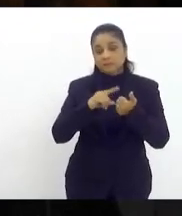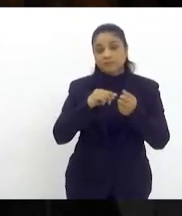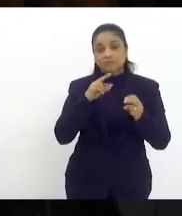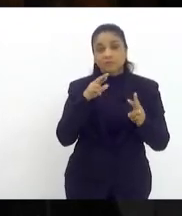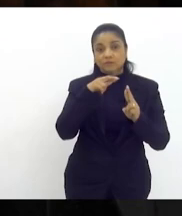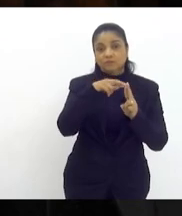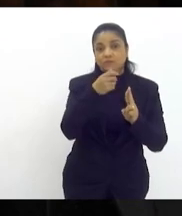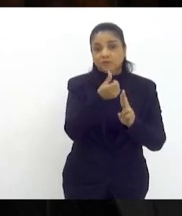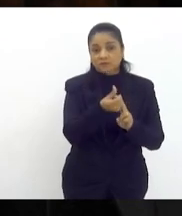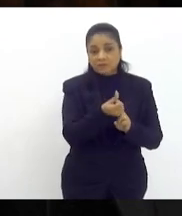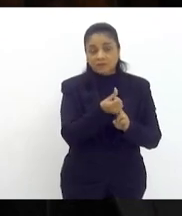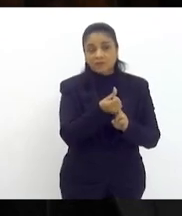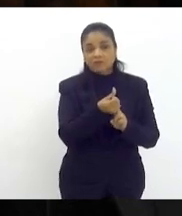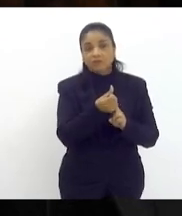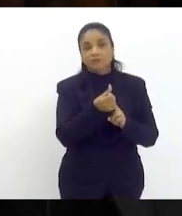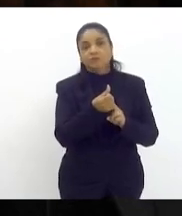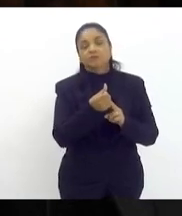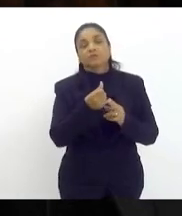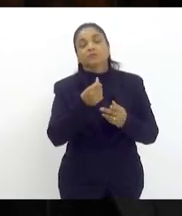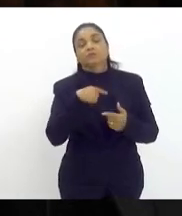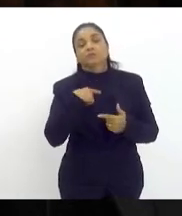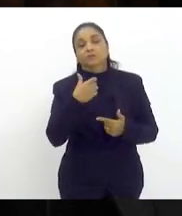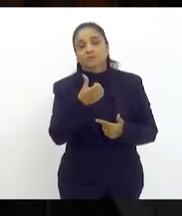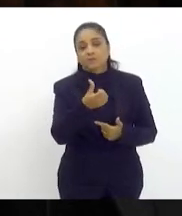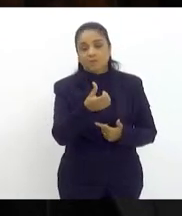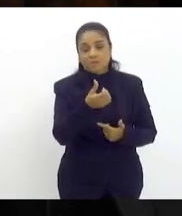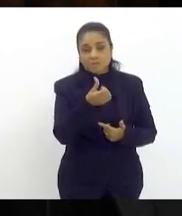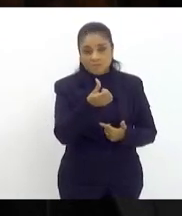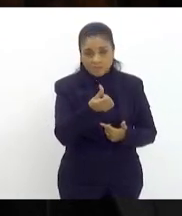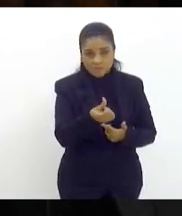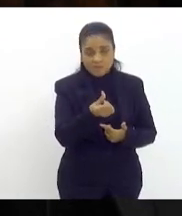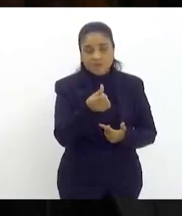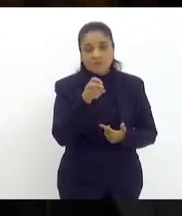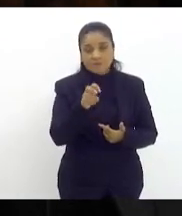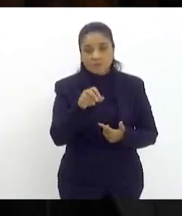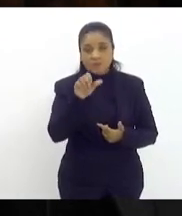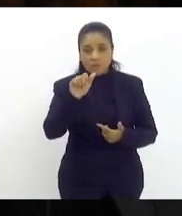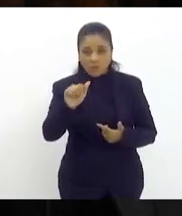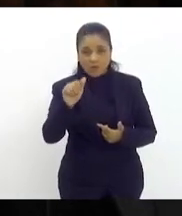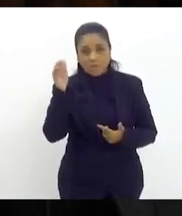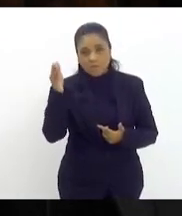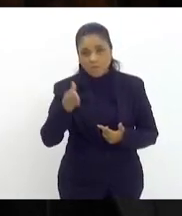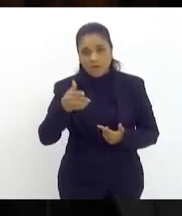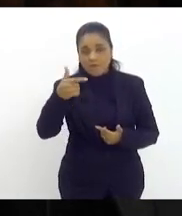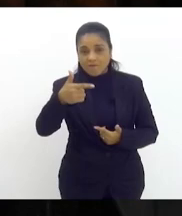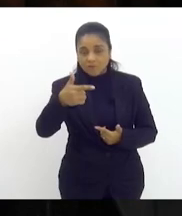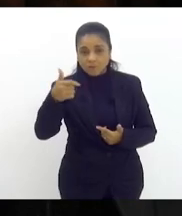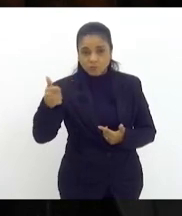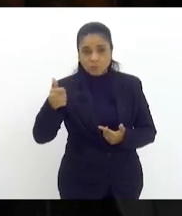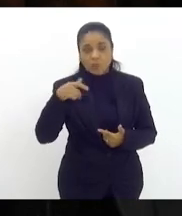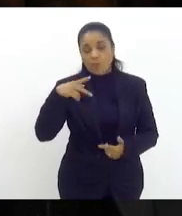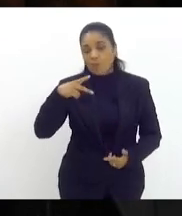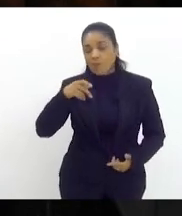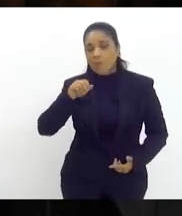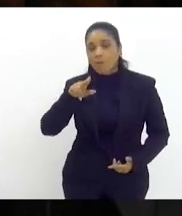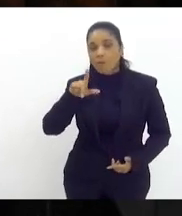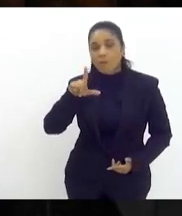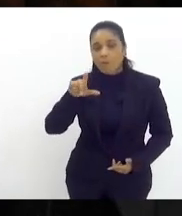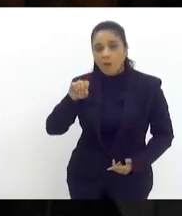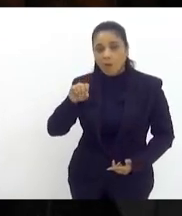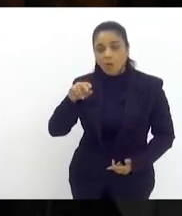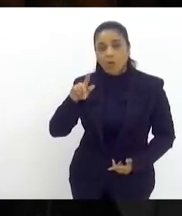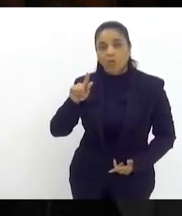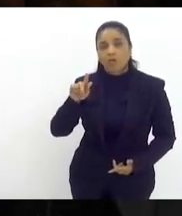artigo 67A da emenda constitucional 109 de 21 Paulo Guedes Câmara Governo